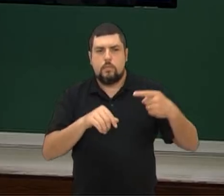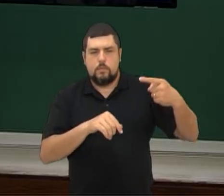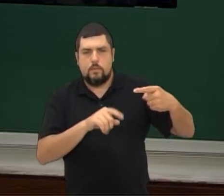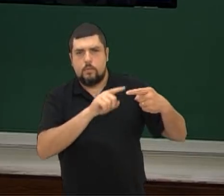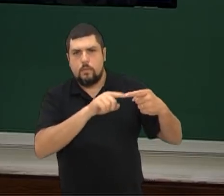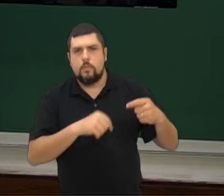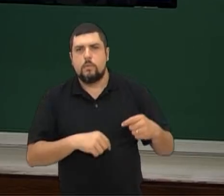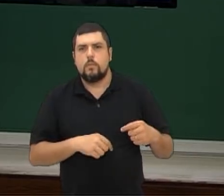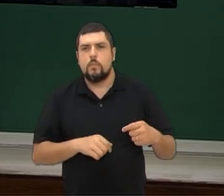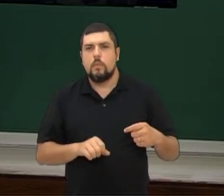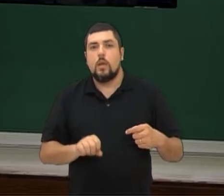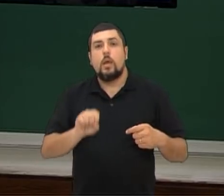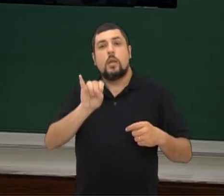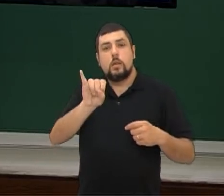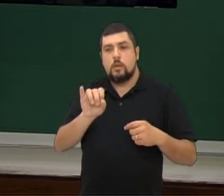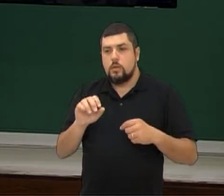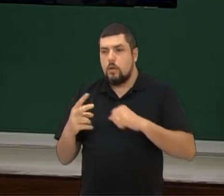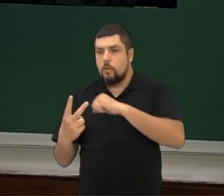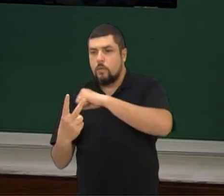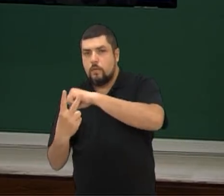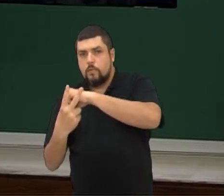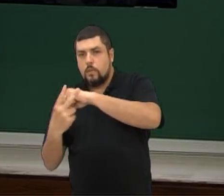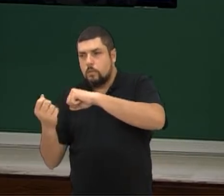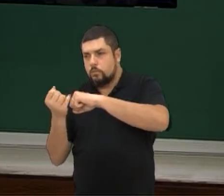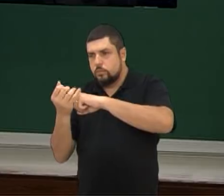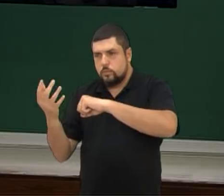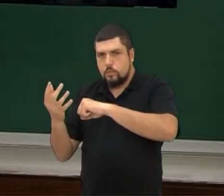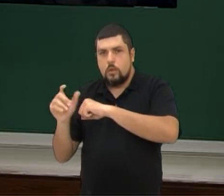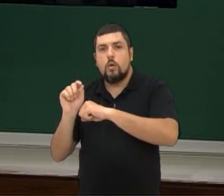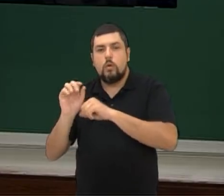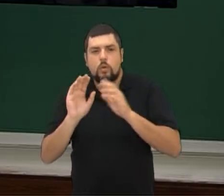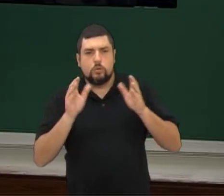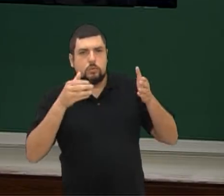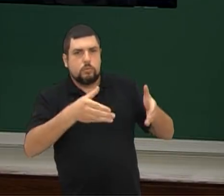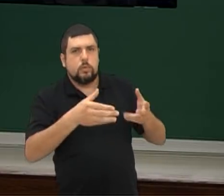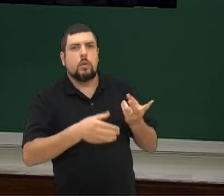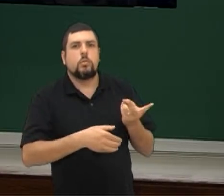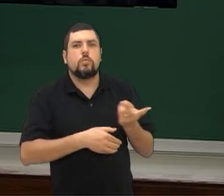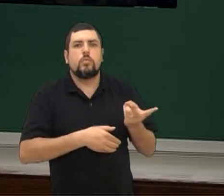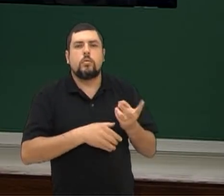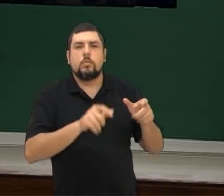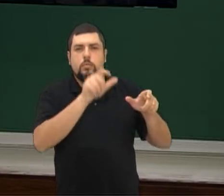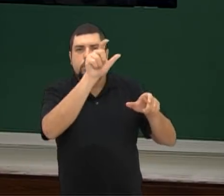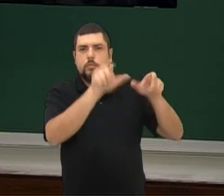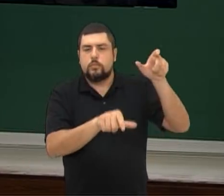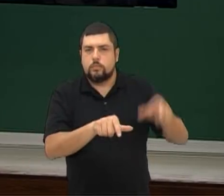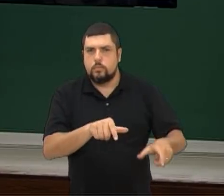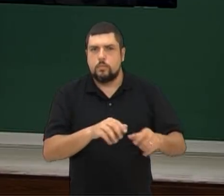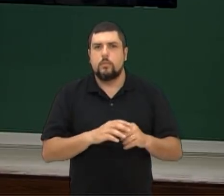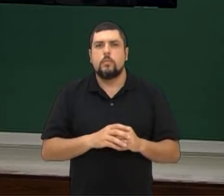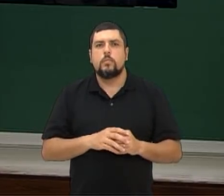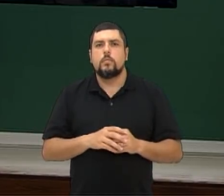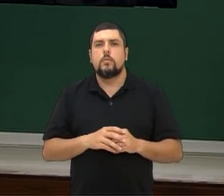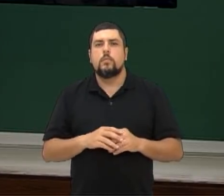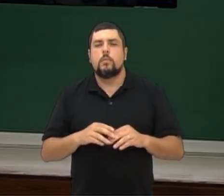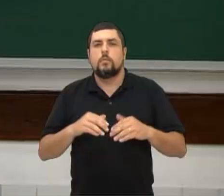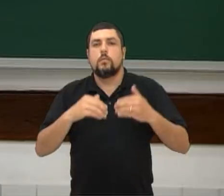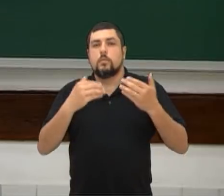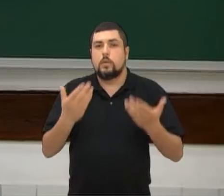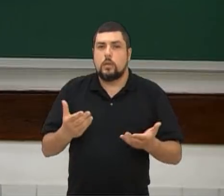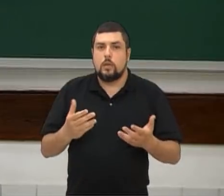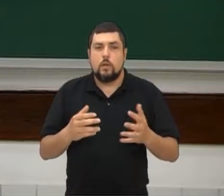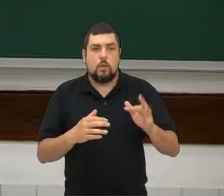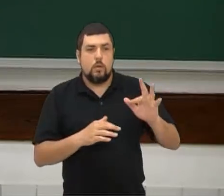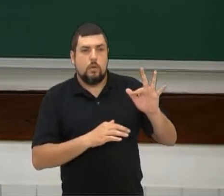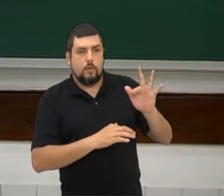é dado a ambos. Então, se eu tenho o verbo no plural, pretendem, eu tenho a ideia de que tanto